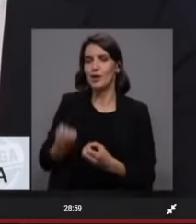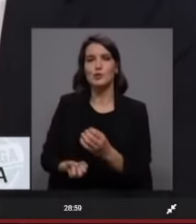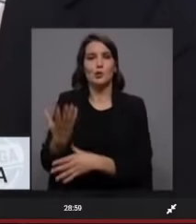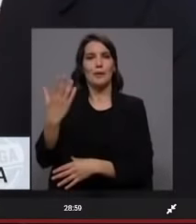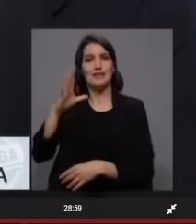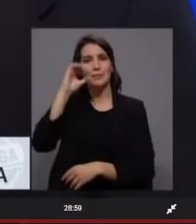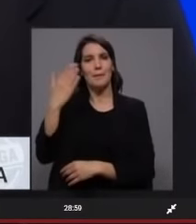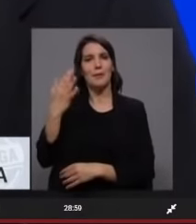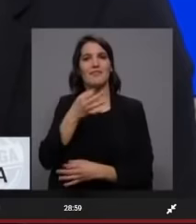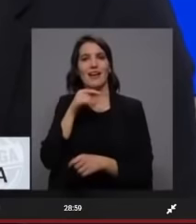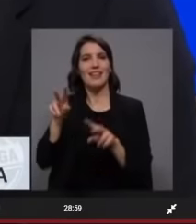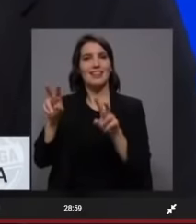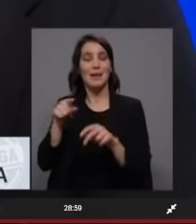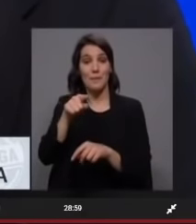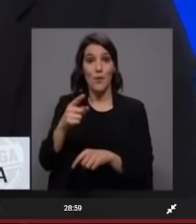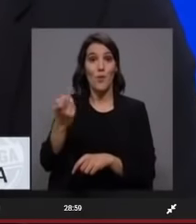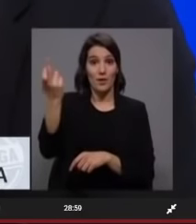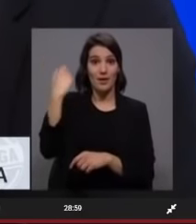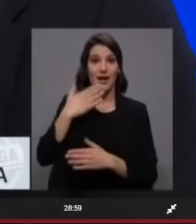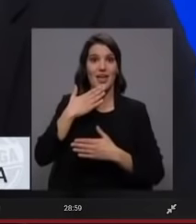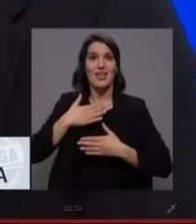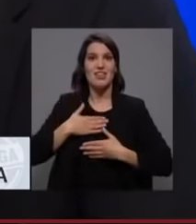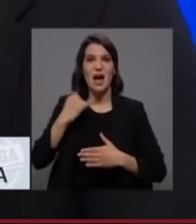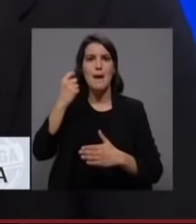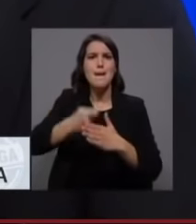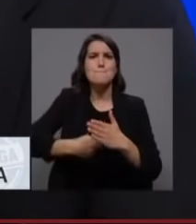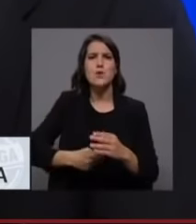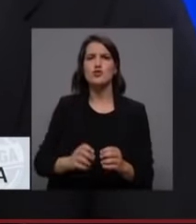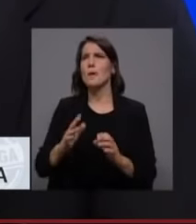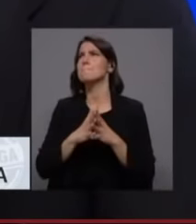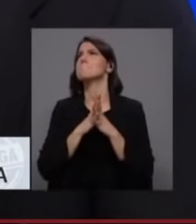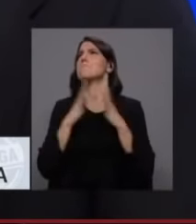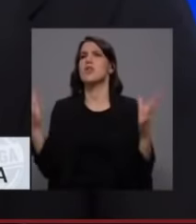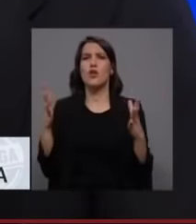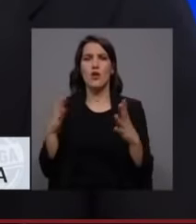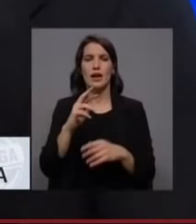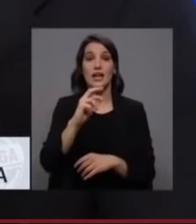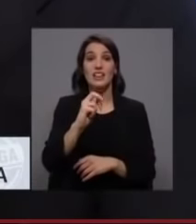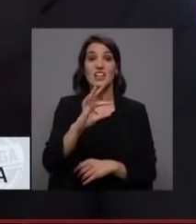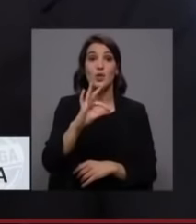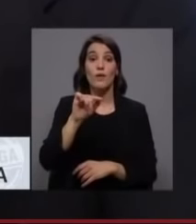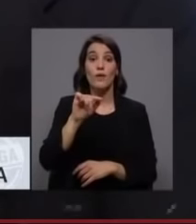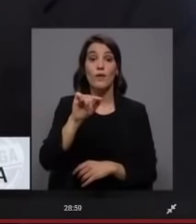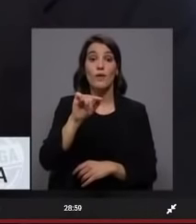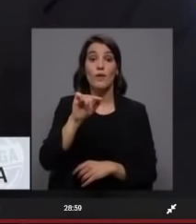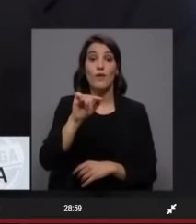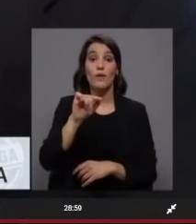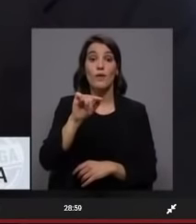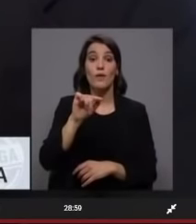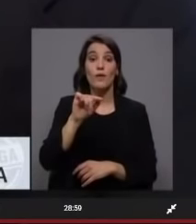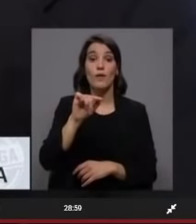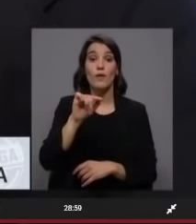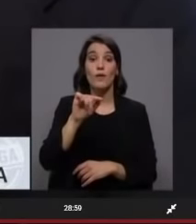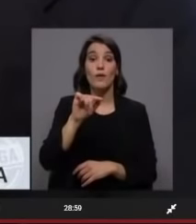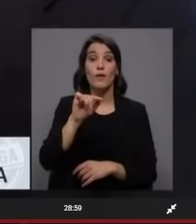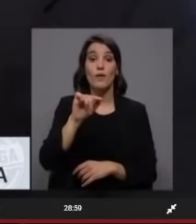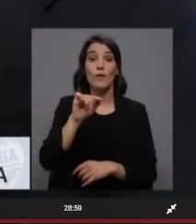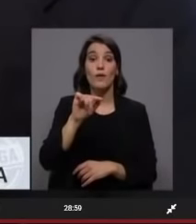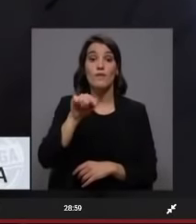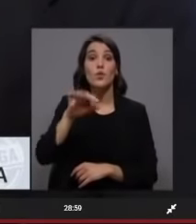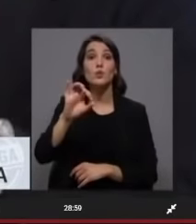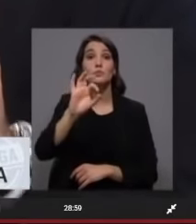tá bem calor do ano passado a maior da história de 64,8 por cento ok que é que tem que ser relevante para